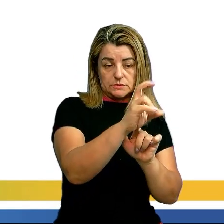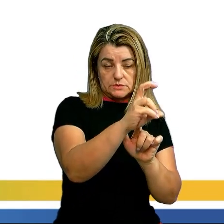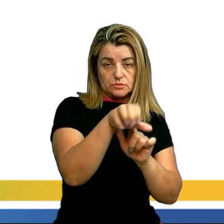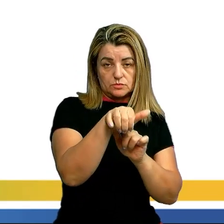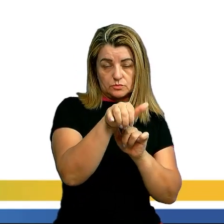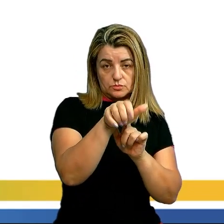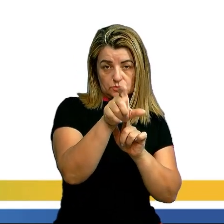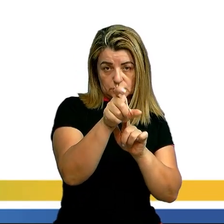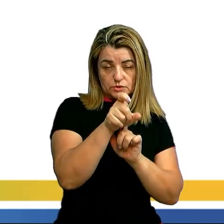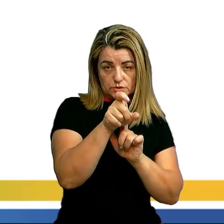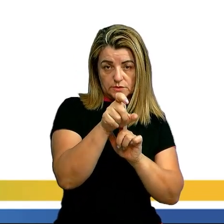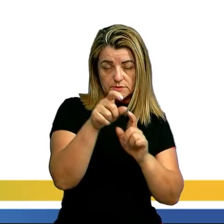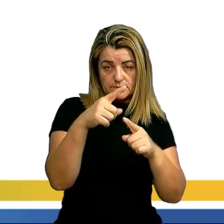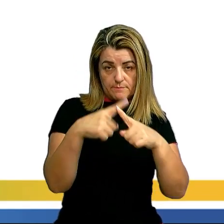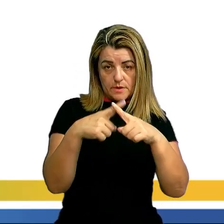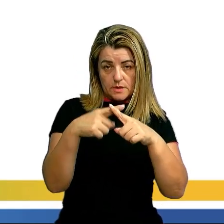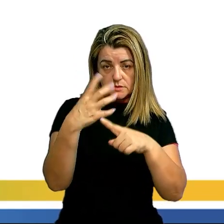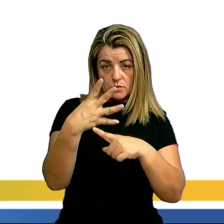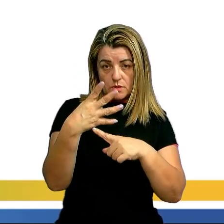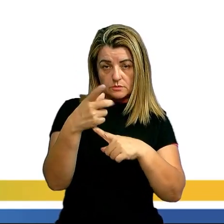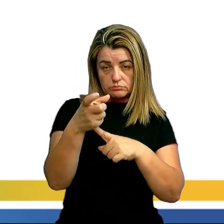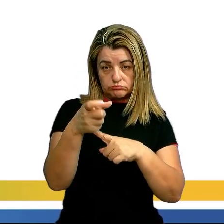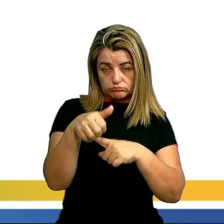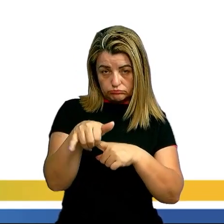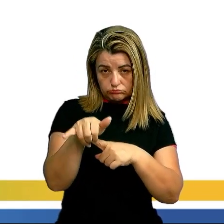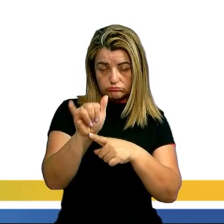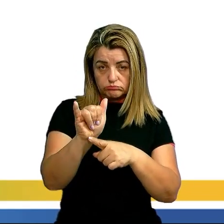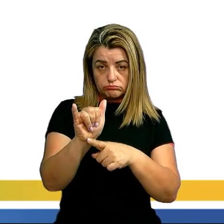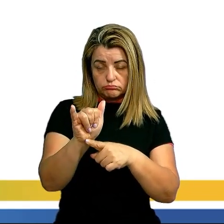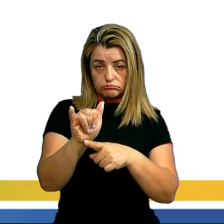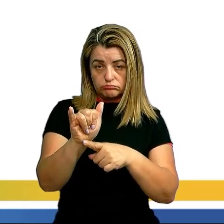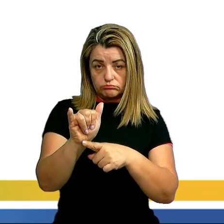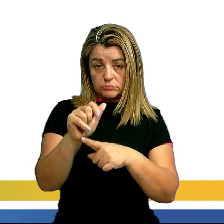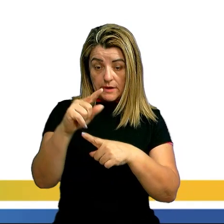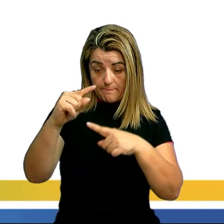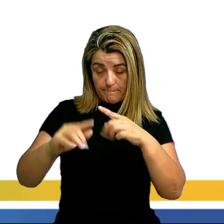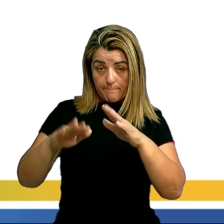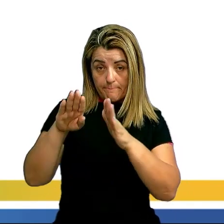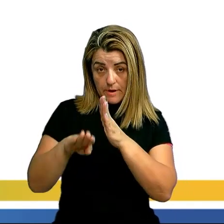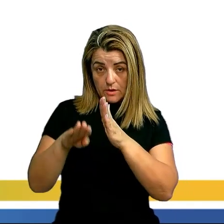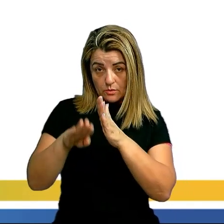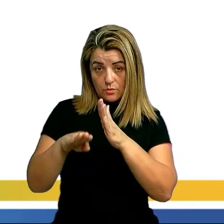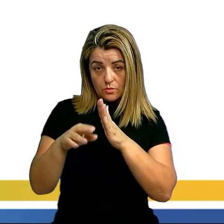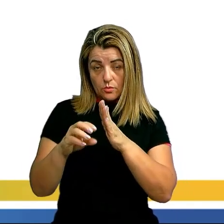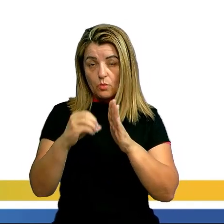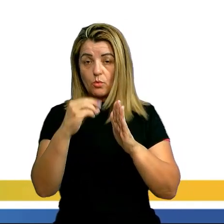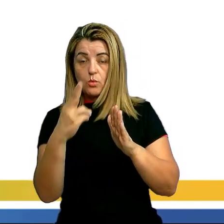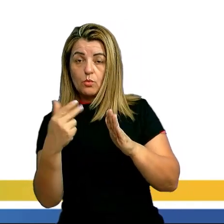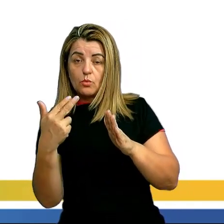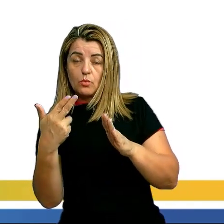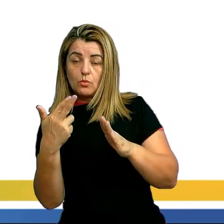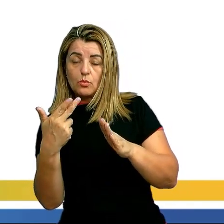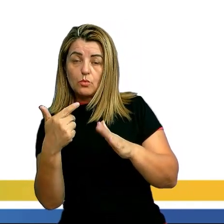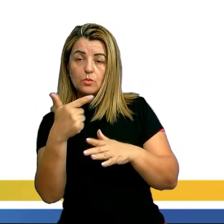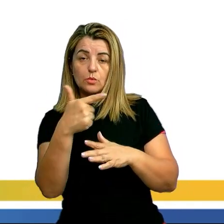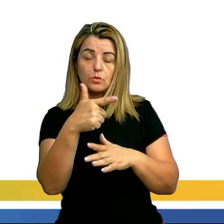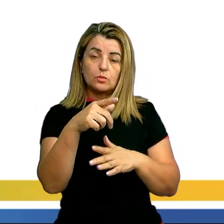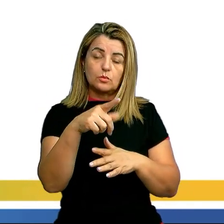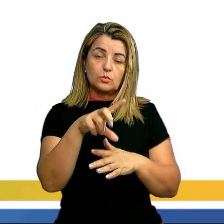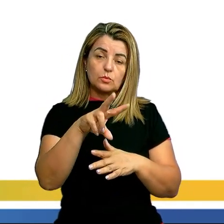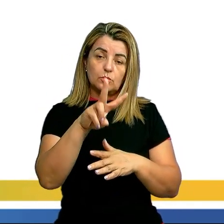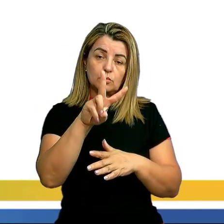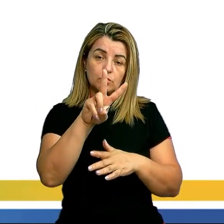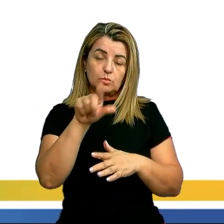5x mais 4y é menor ou igual a 2.800. Além disso,